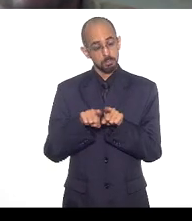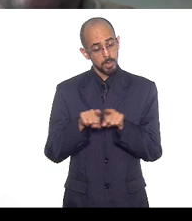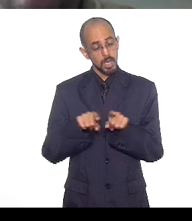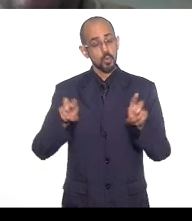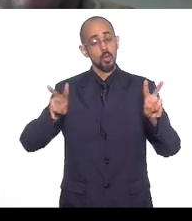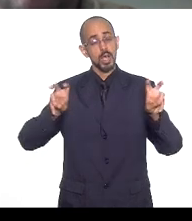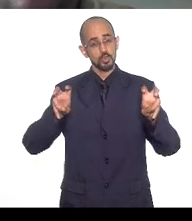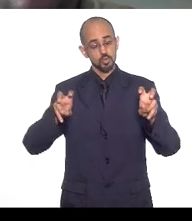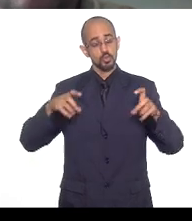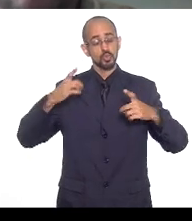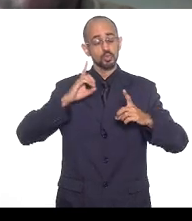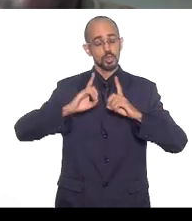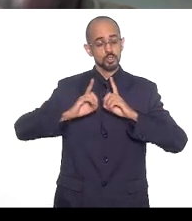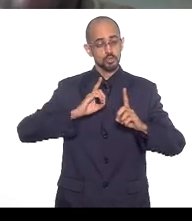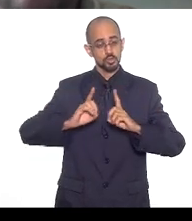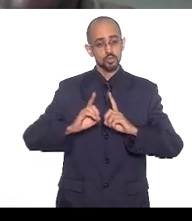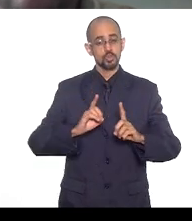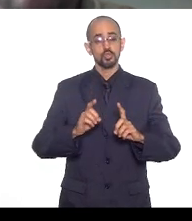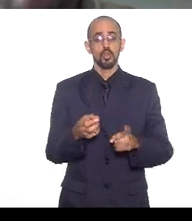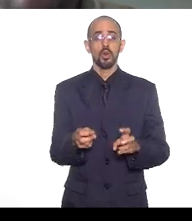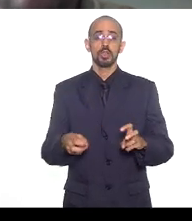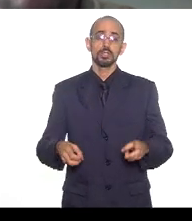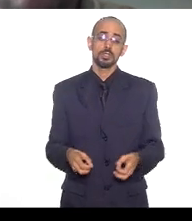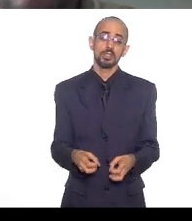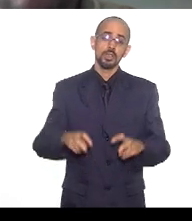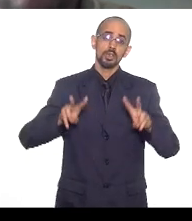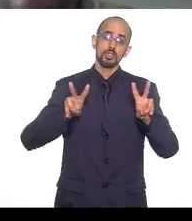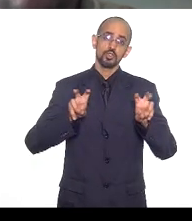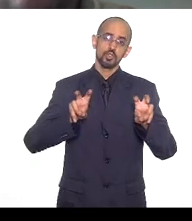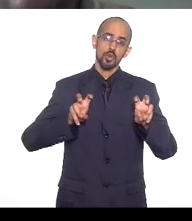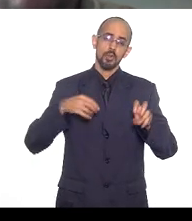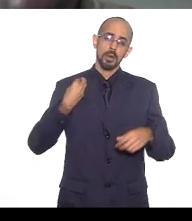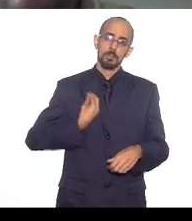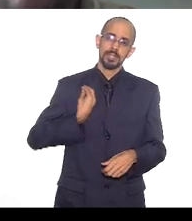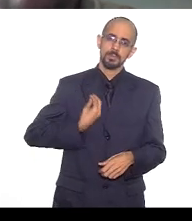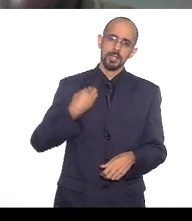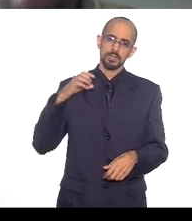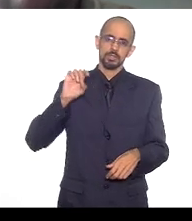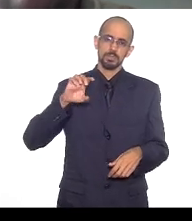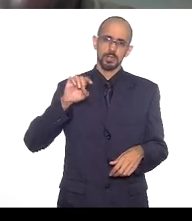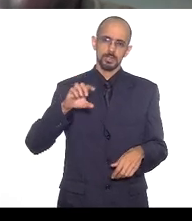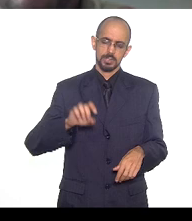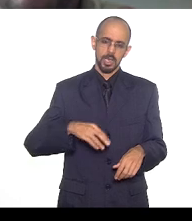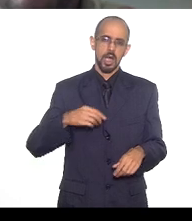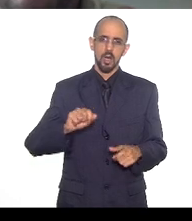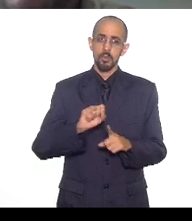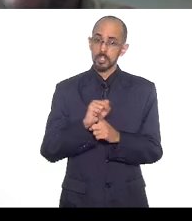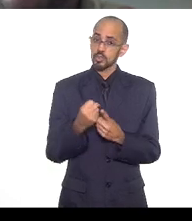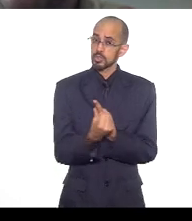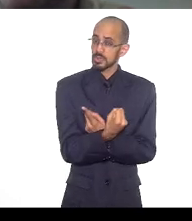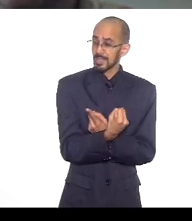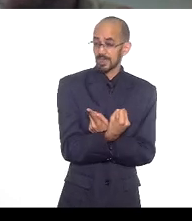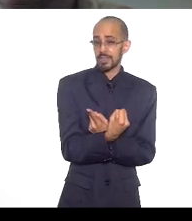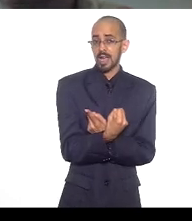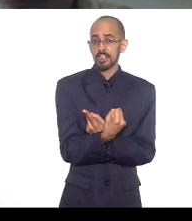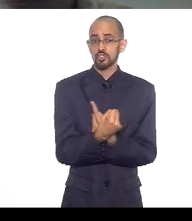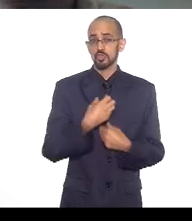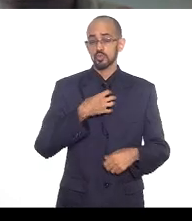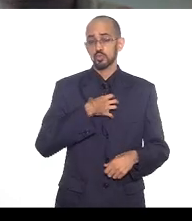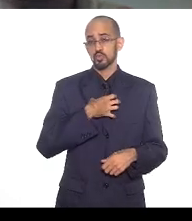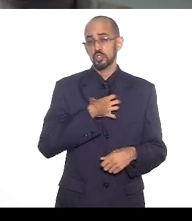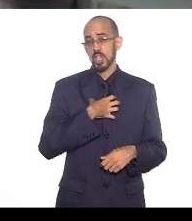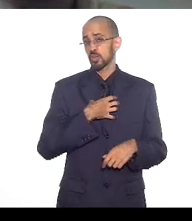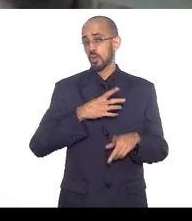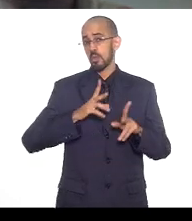significativamente as discussões sobre apurações de participação especial com a sociedade de uma forma que nunca